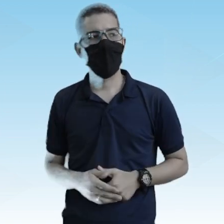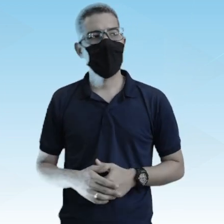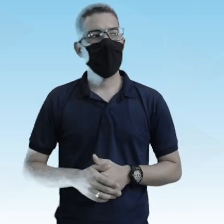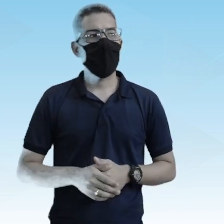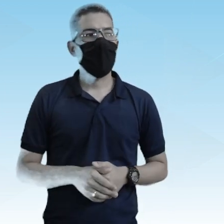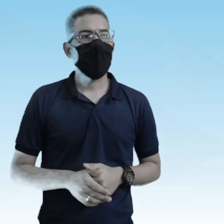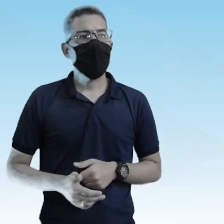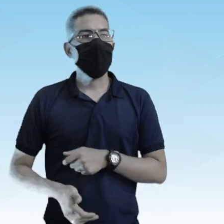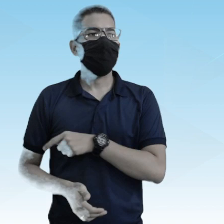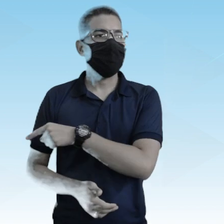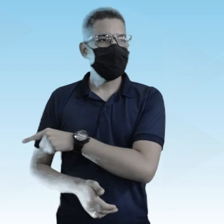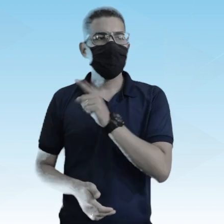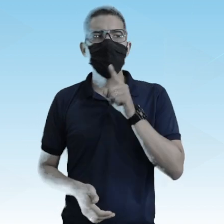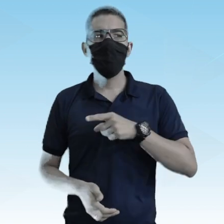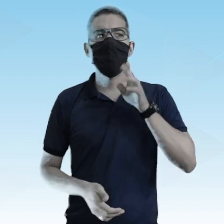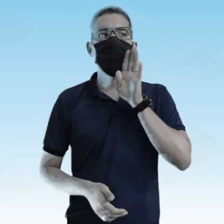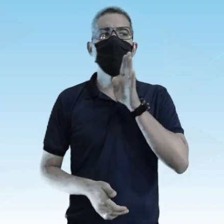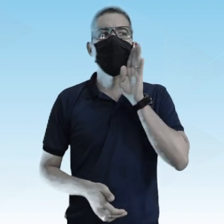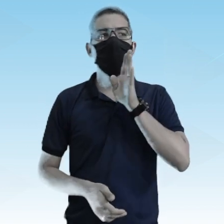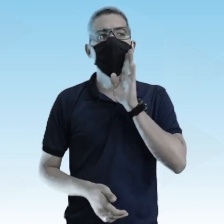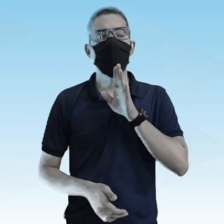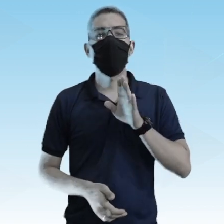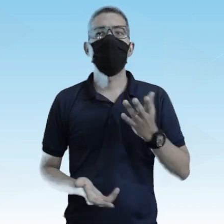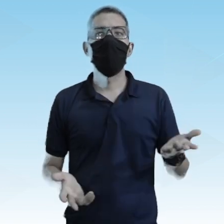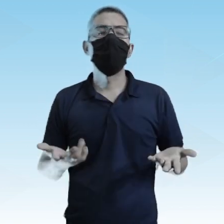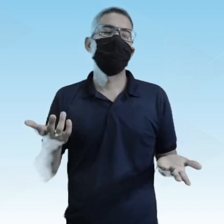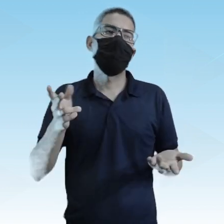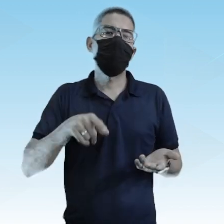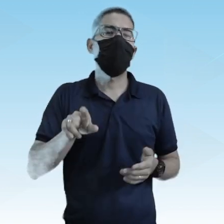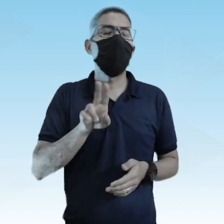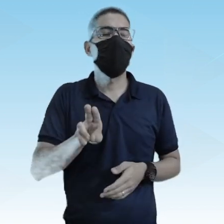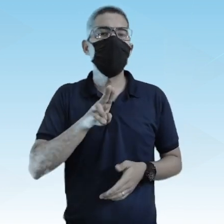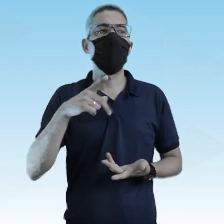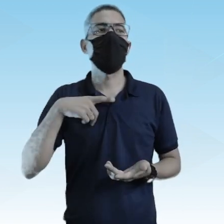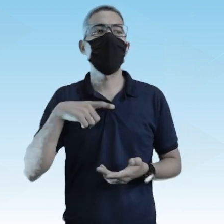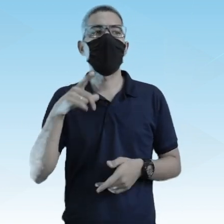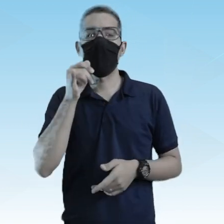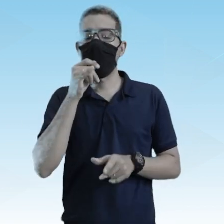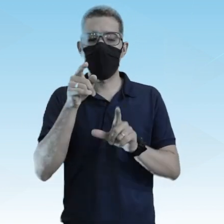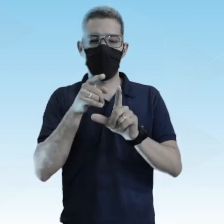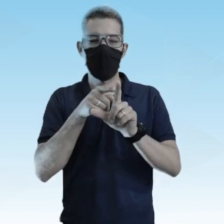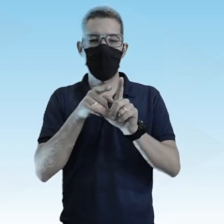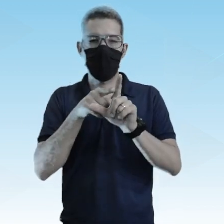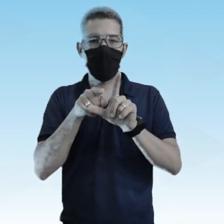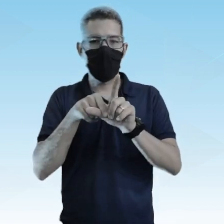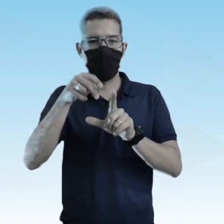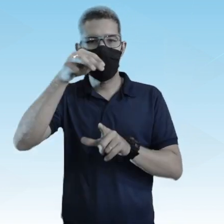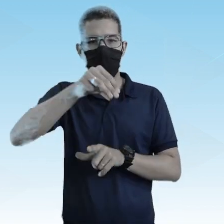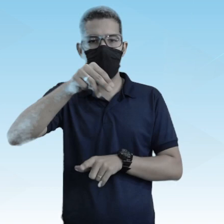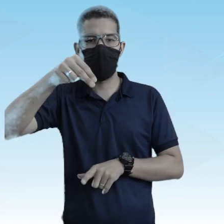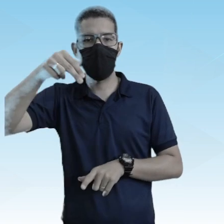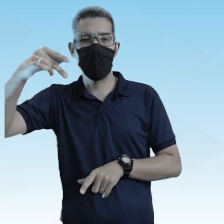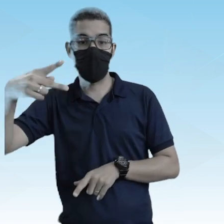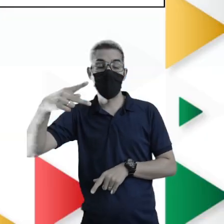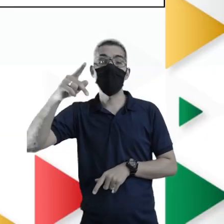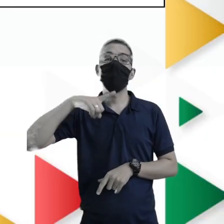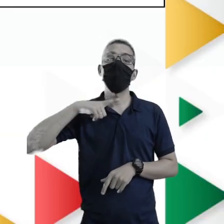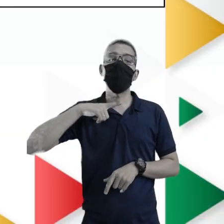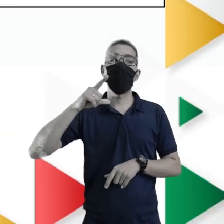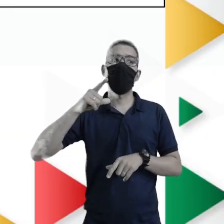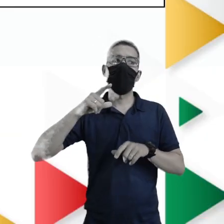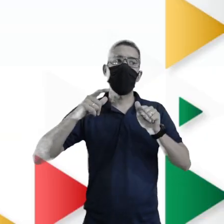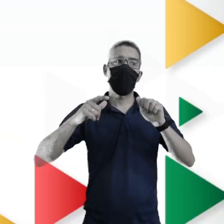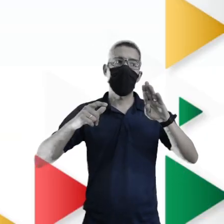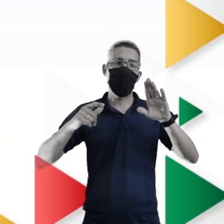Essa coleção é muito legal. Aí, usualmente, a gente fala o seguinte, que o ângulo MNP, ele é maior do que o ângulo